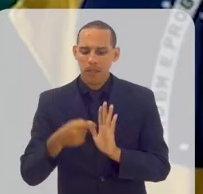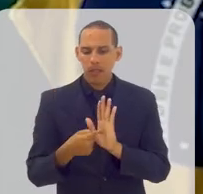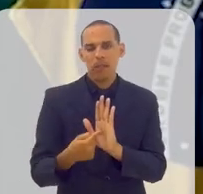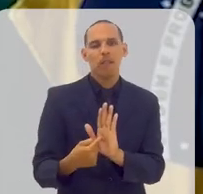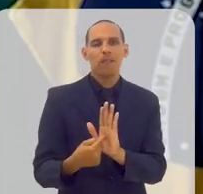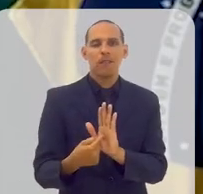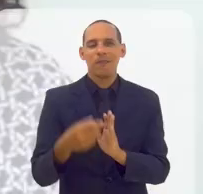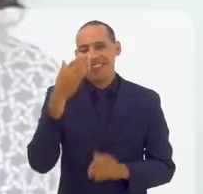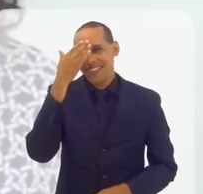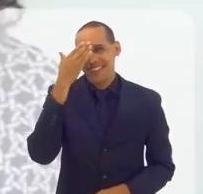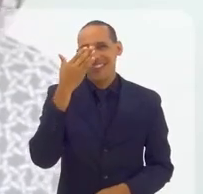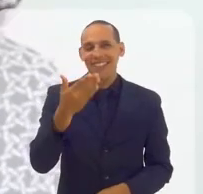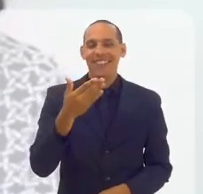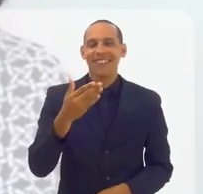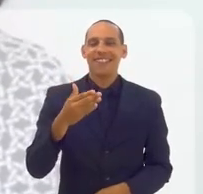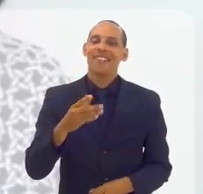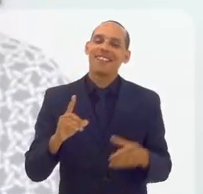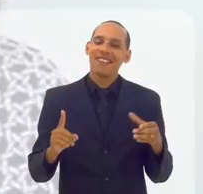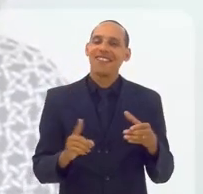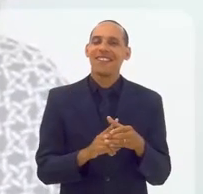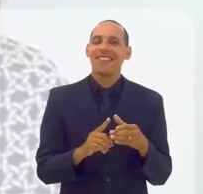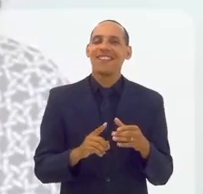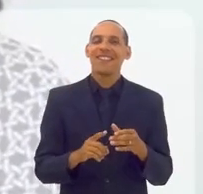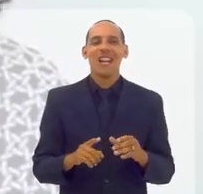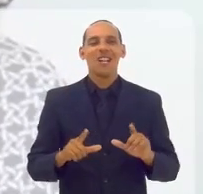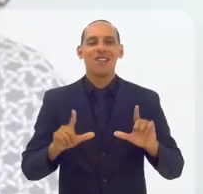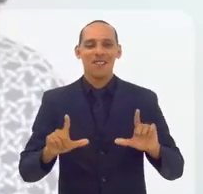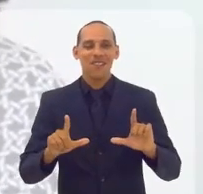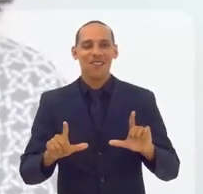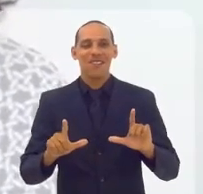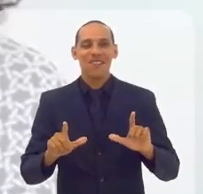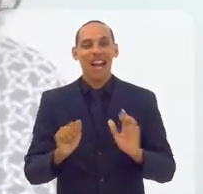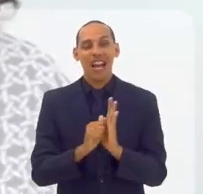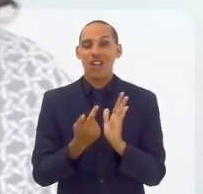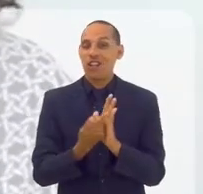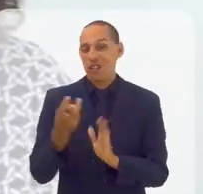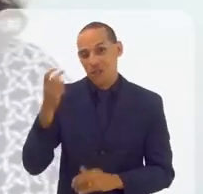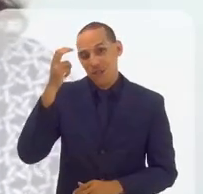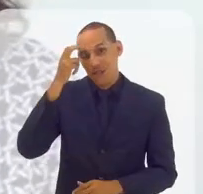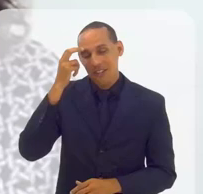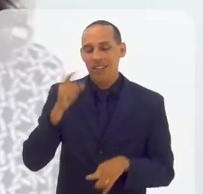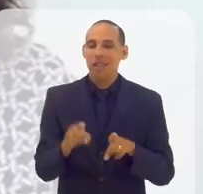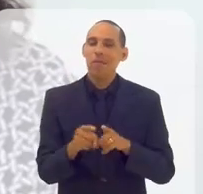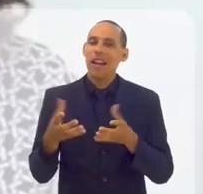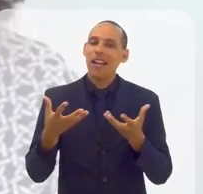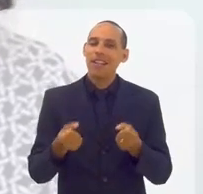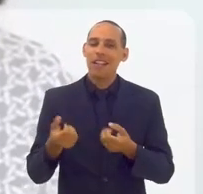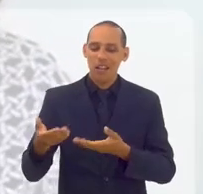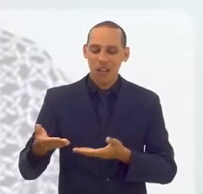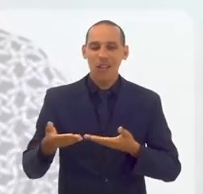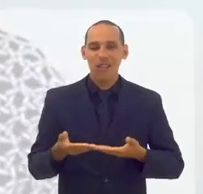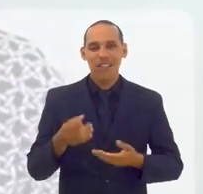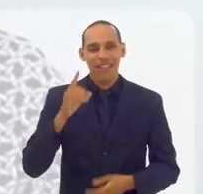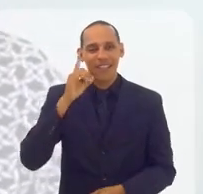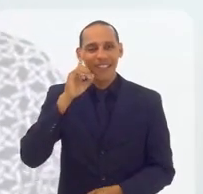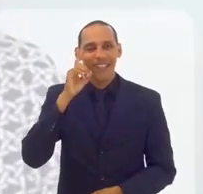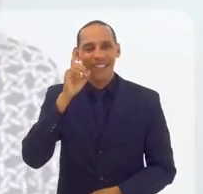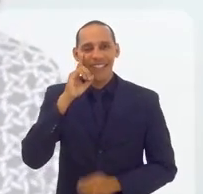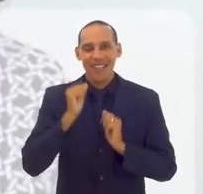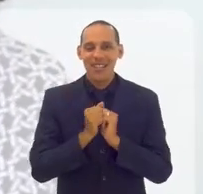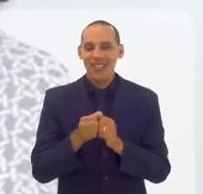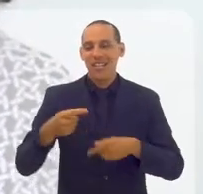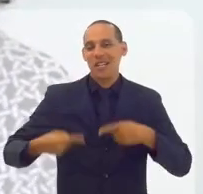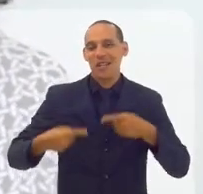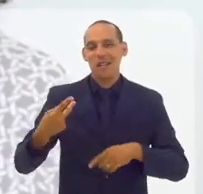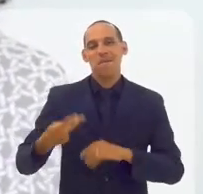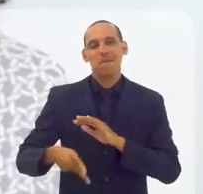soluções apresentadas. Muito obrigado por compor aqui o nosso quadro da Agenda de Futuro e aceitar o convite de estar conosco no dia a